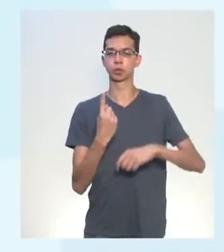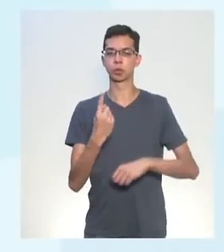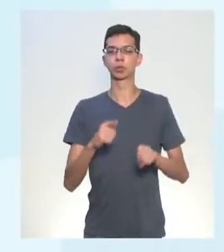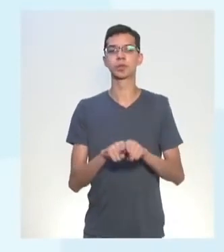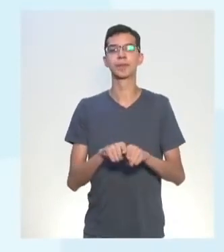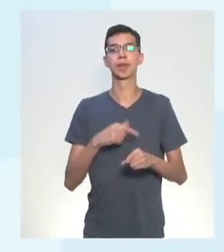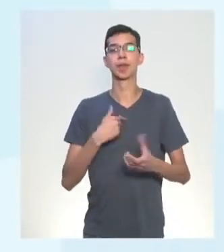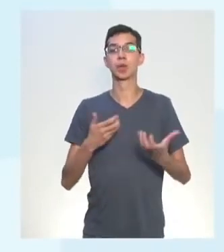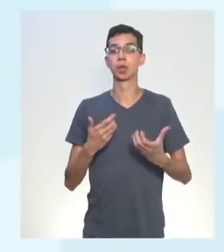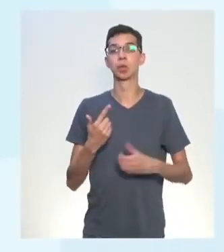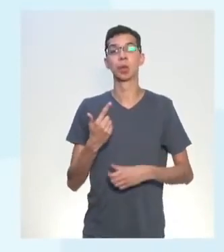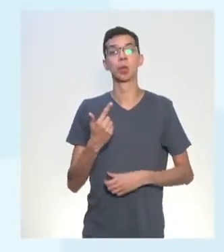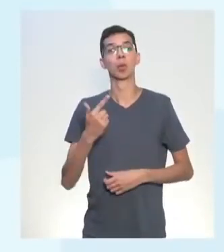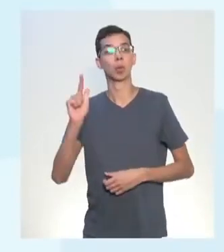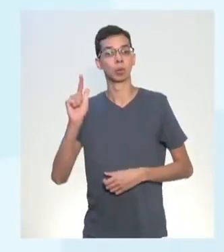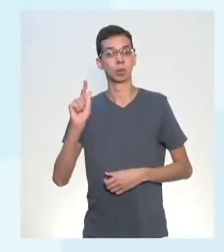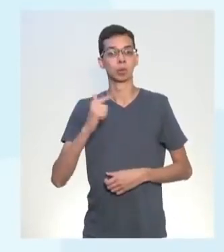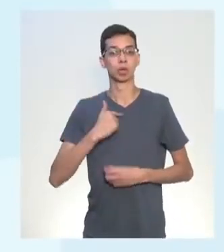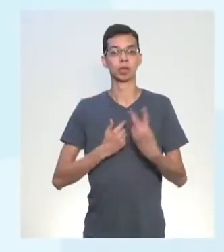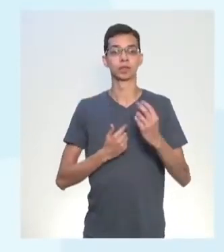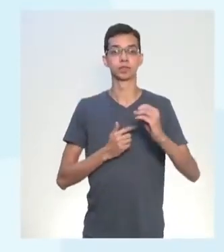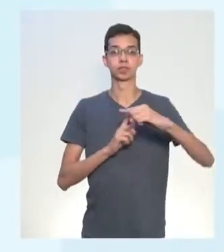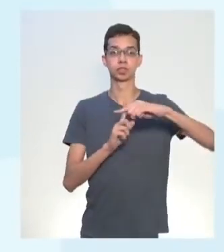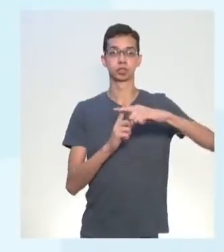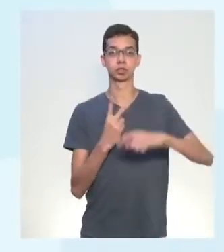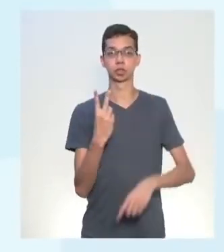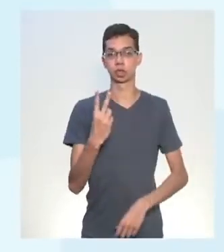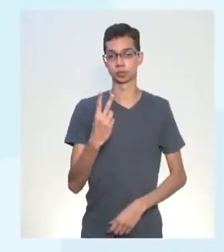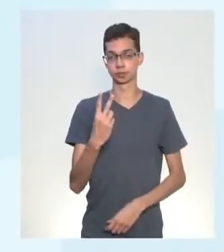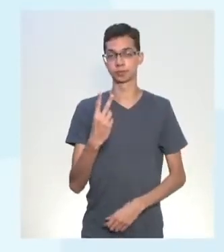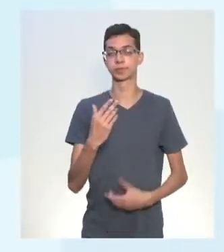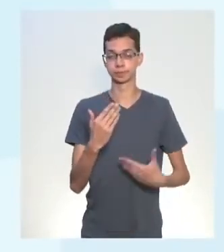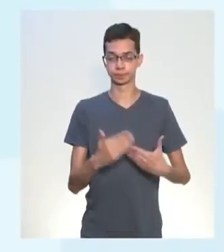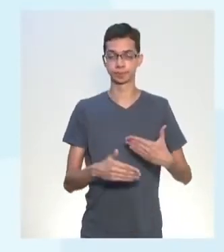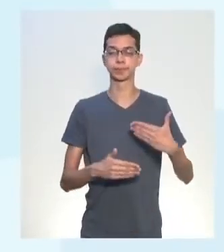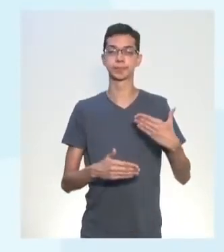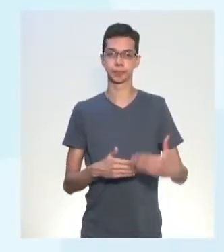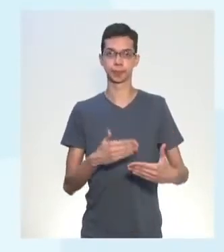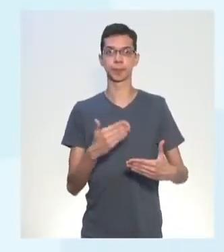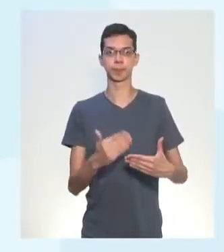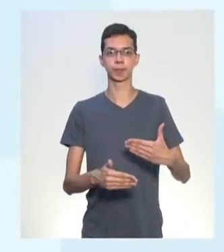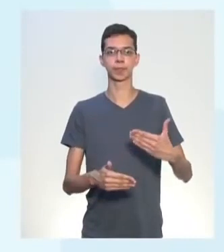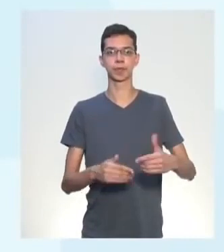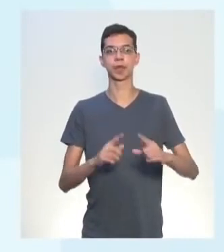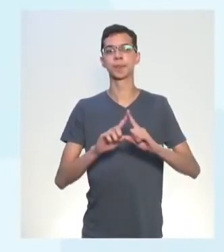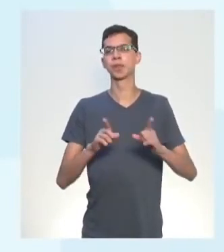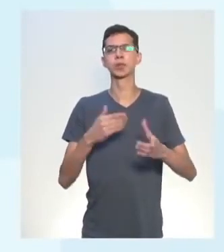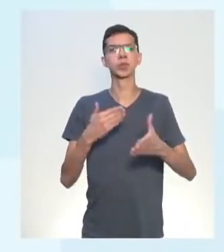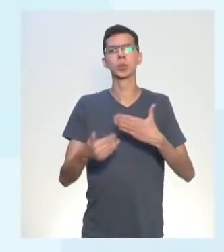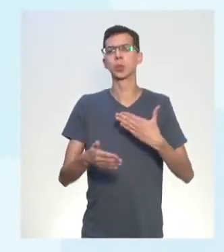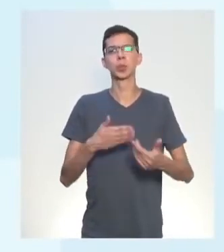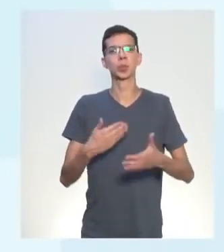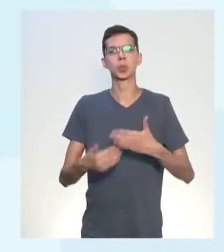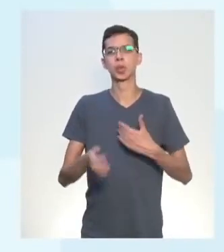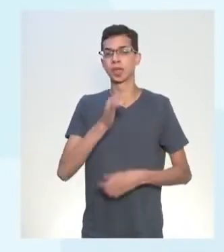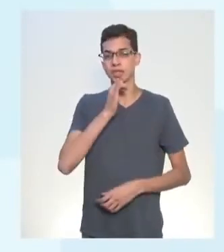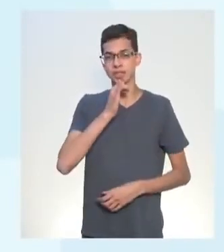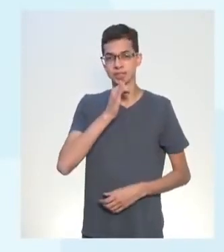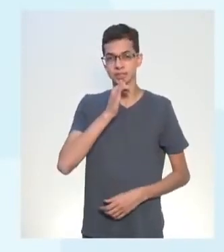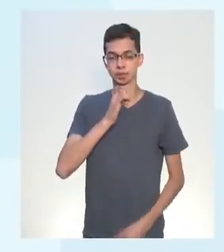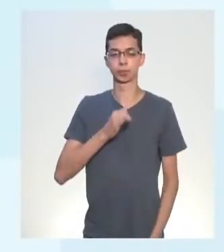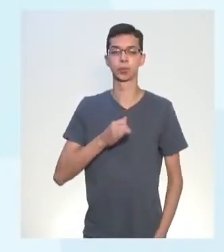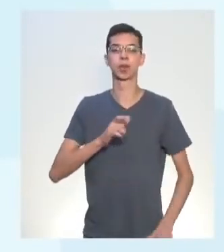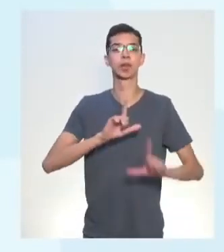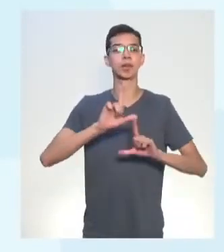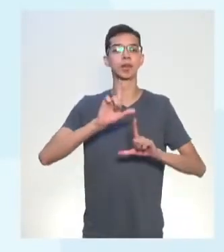consecutivo, eu vou pegar o 20 e somar 2. Agora, se esse número aqui for um número qualquer, vamos chamar esse número, por exemplo, da